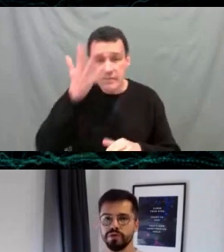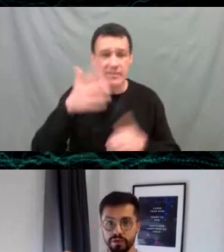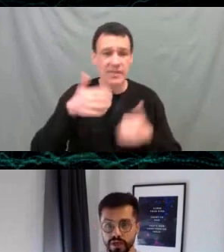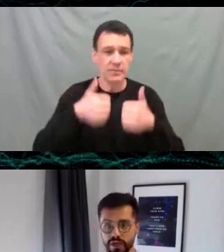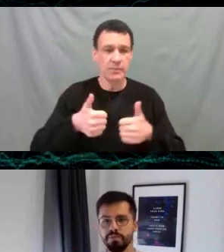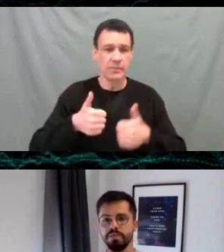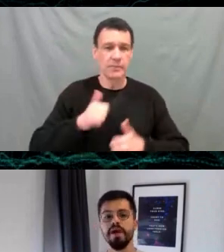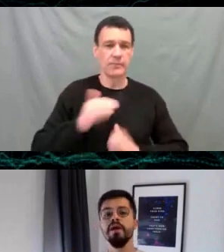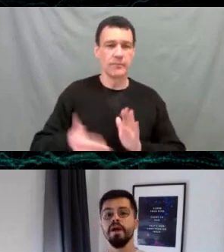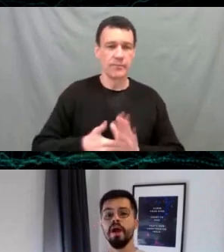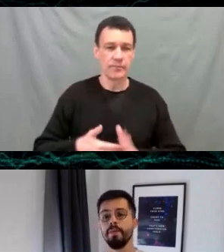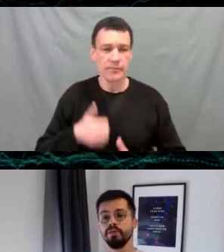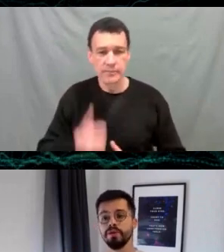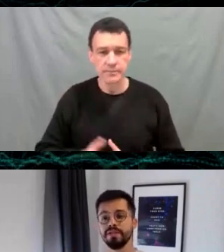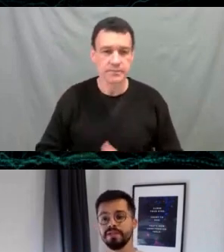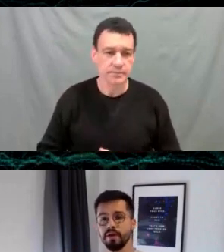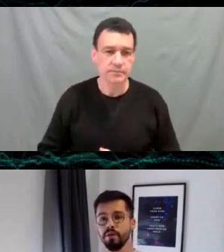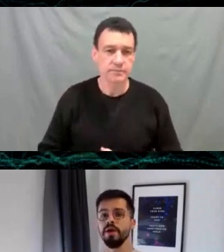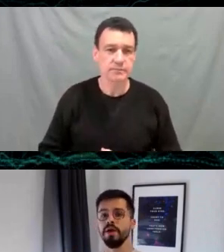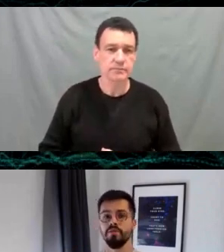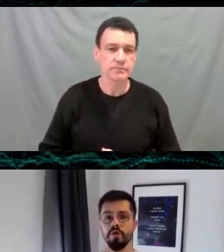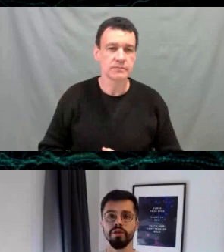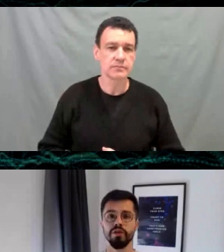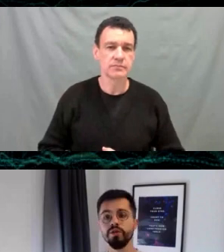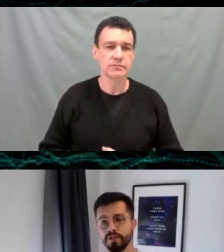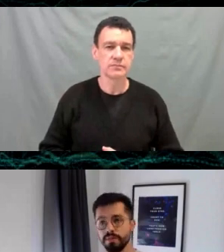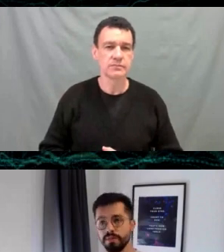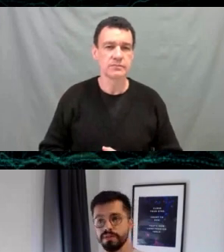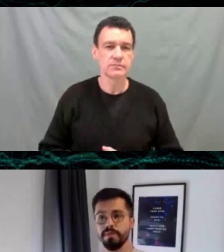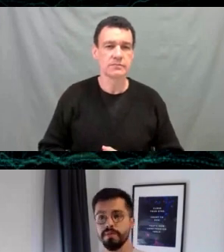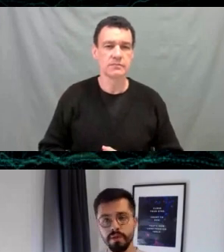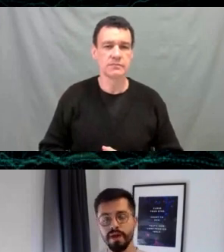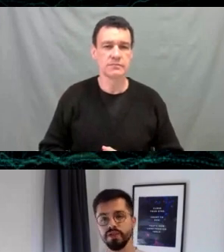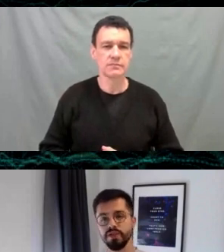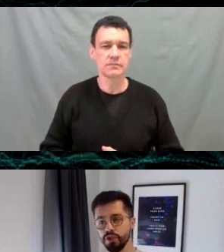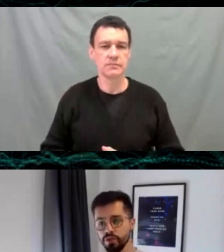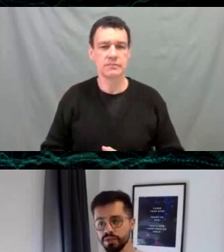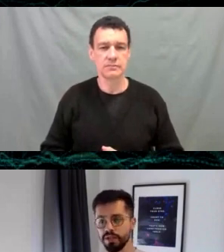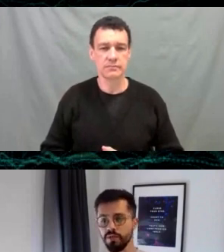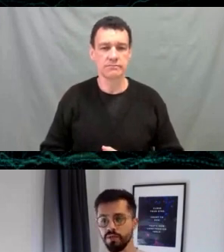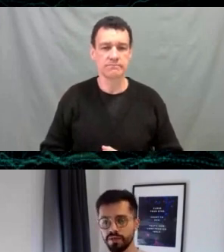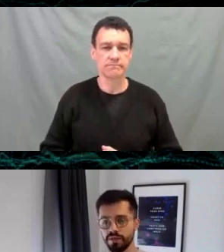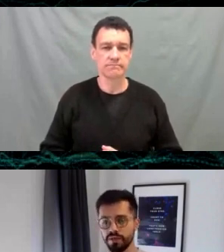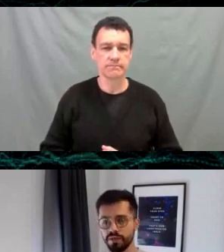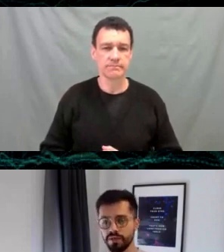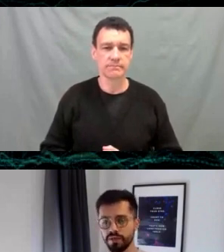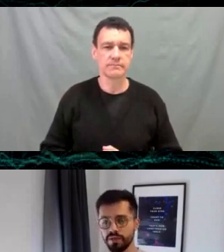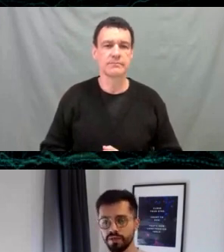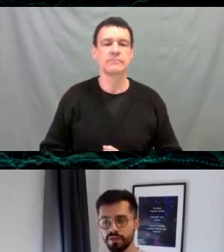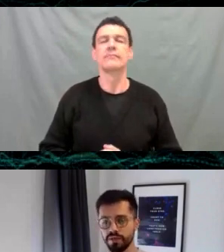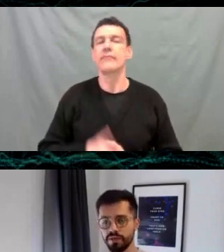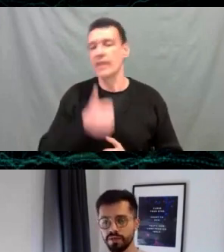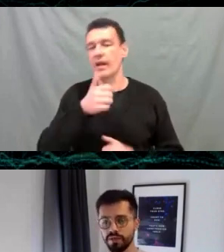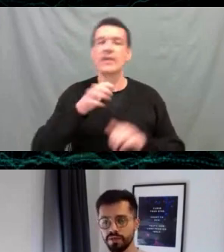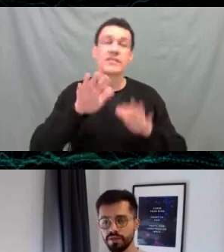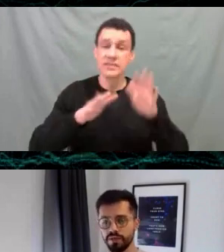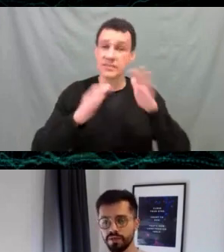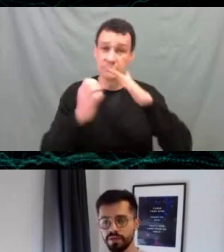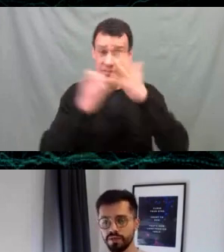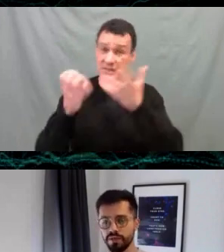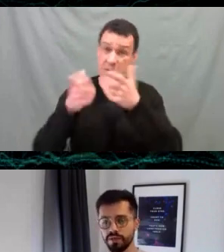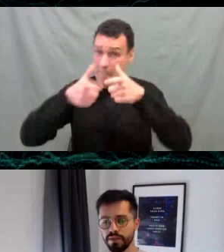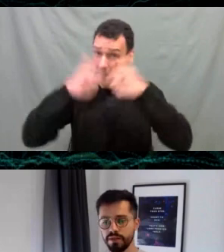seus amigos equipe né é uma padronização em volta de outras empresas também tem mais gente usa Então você tem mais